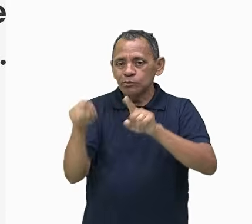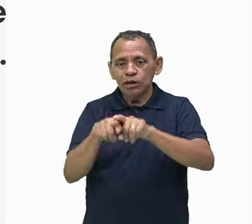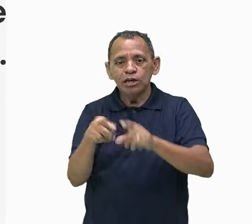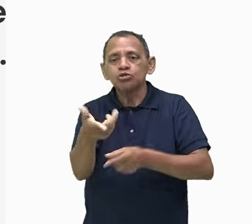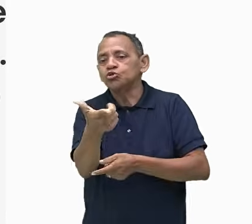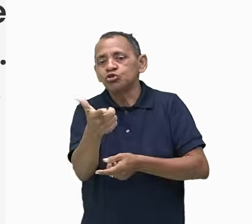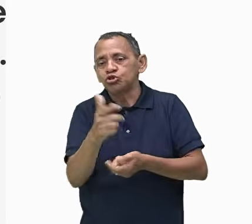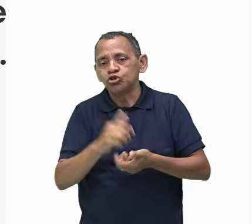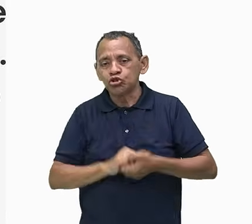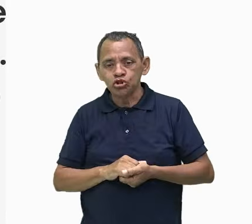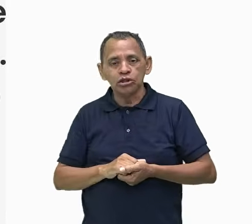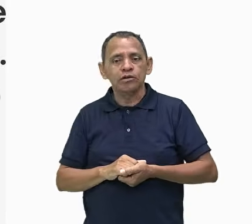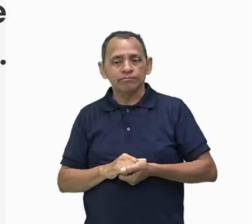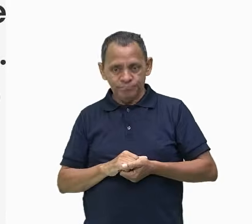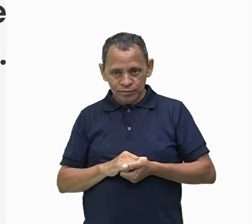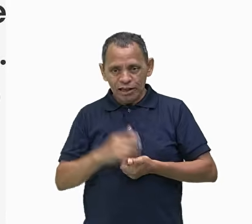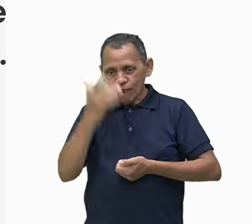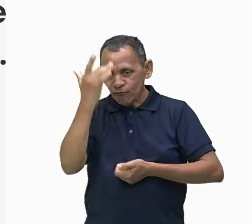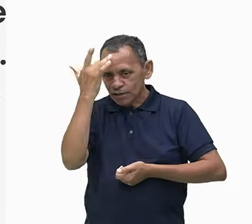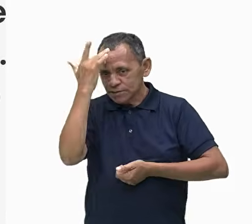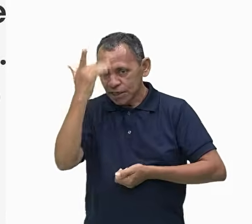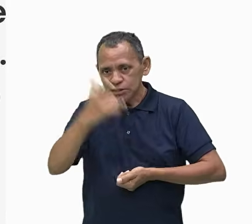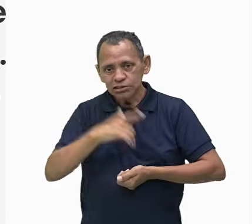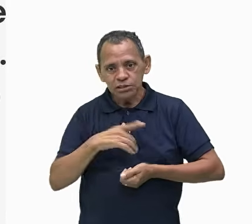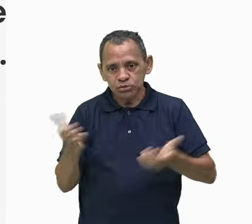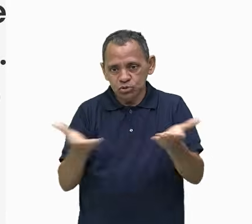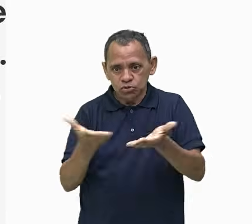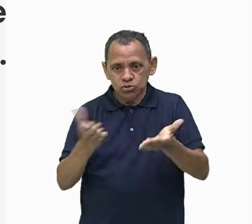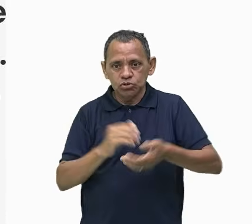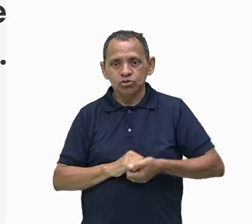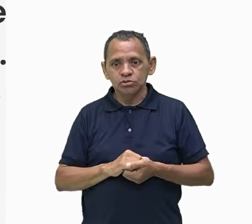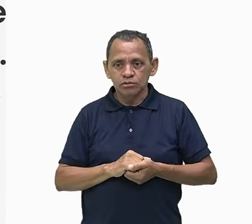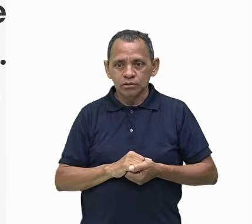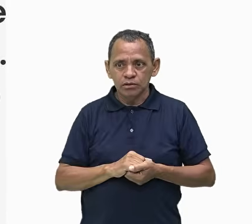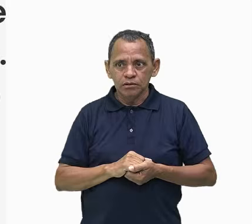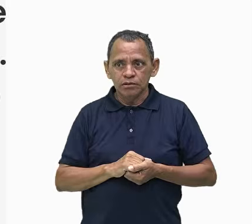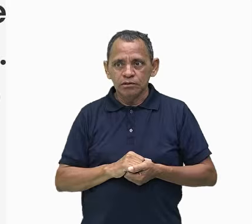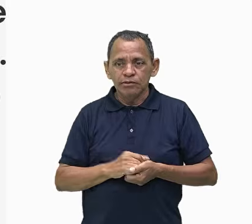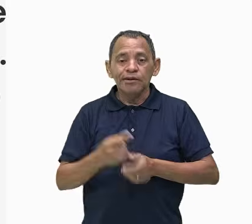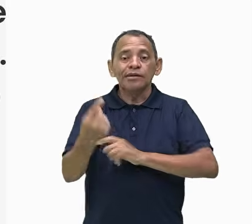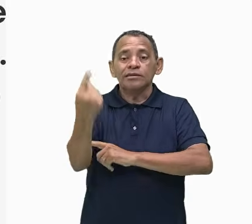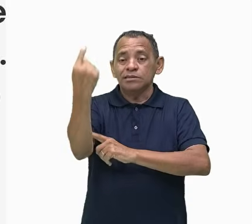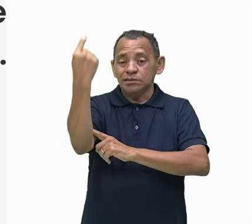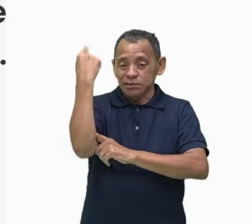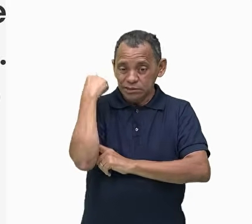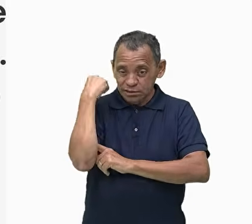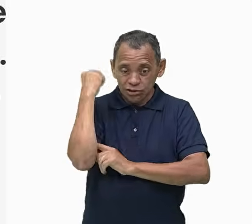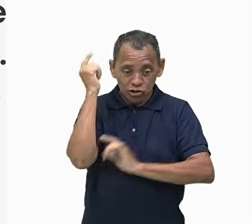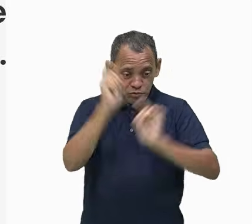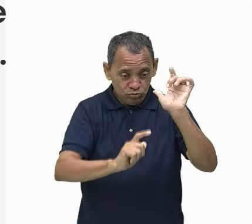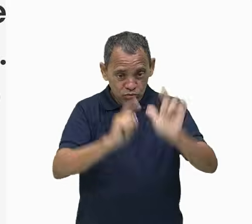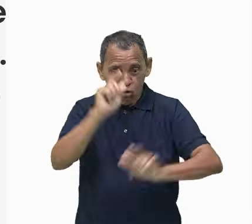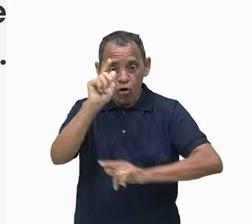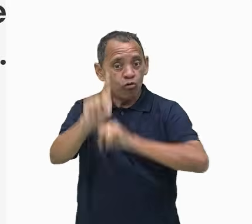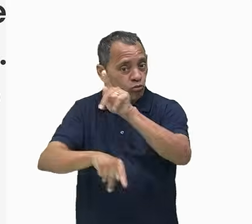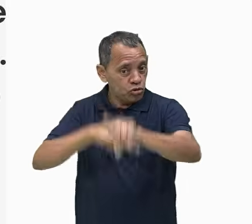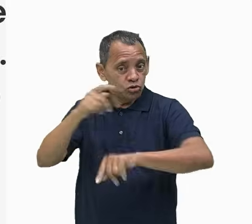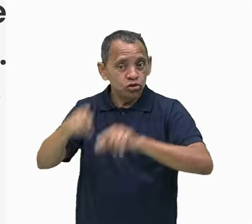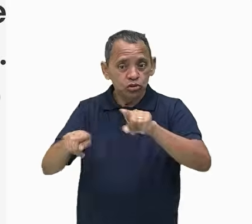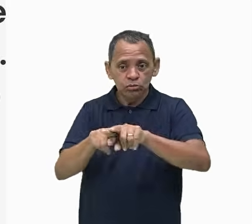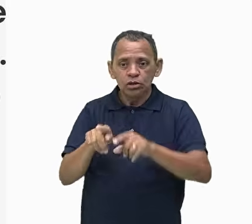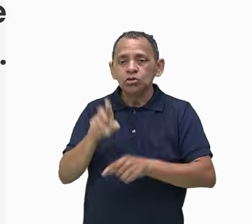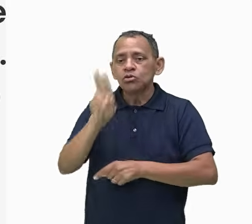né? Essa facilidade que nós temos atualmente. Então, as antigas civilizações, elas utilizavam recursos que